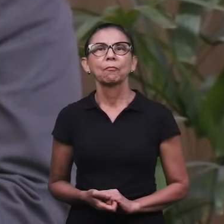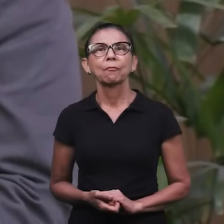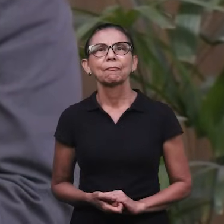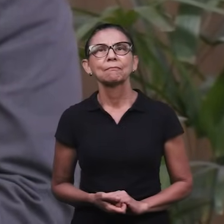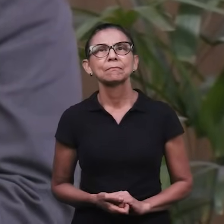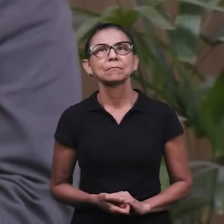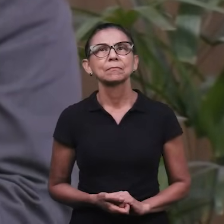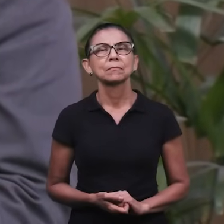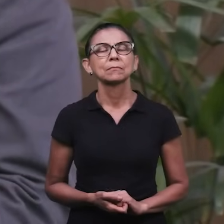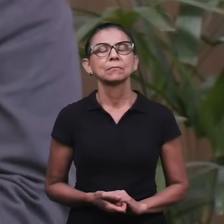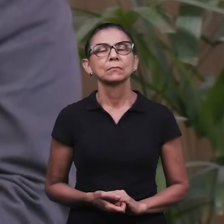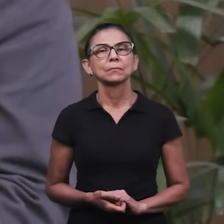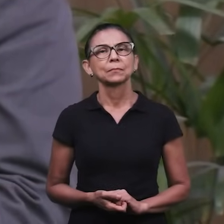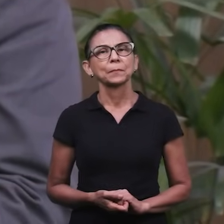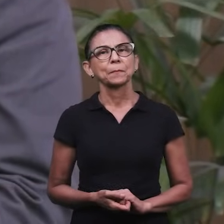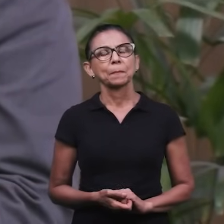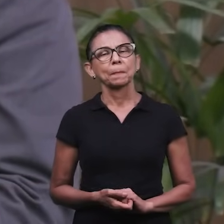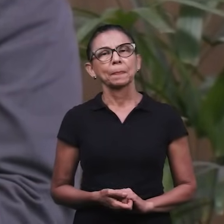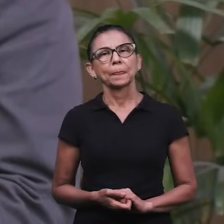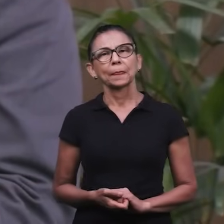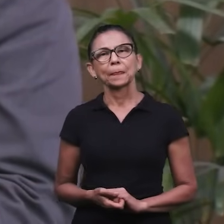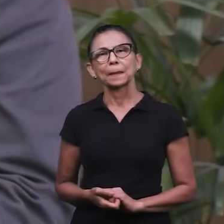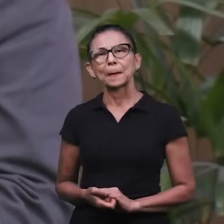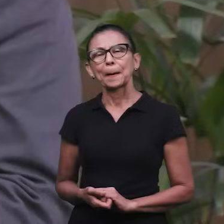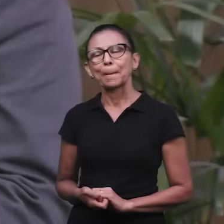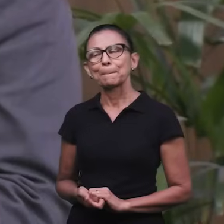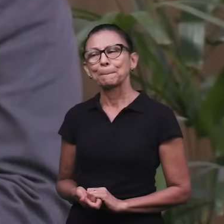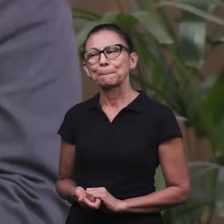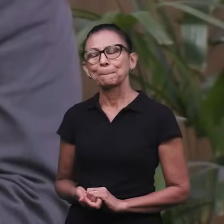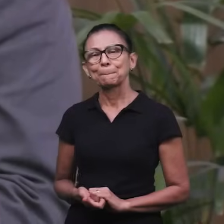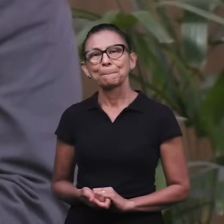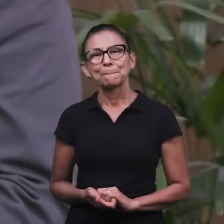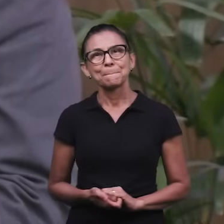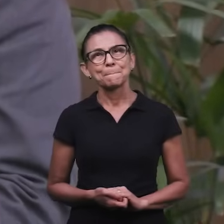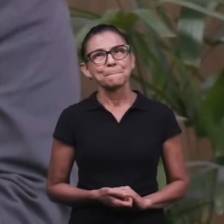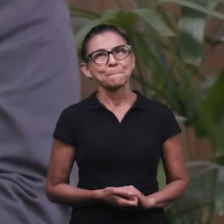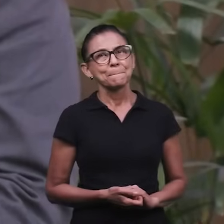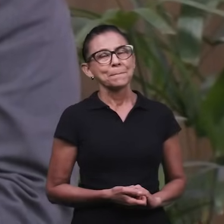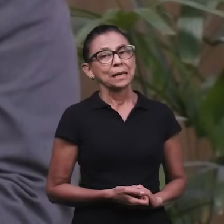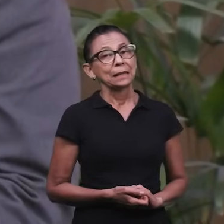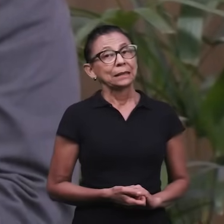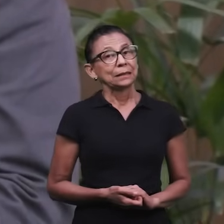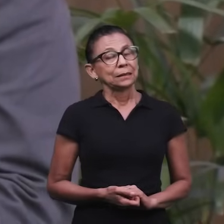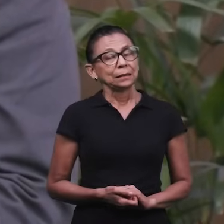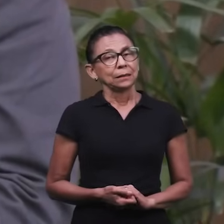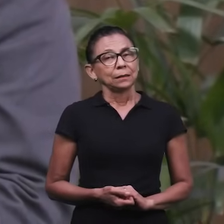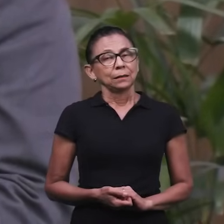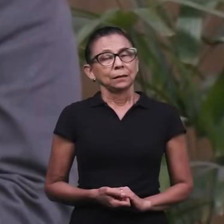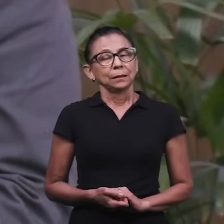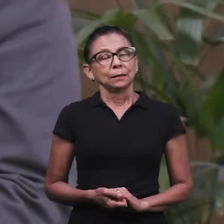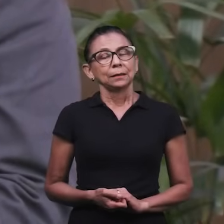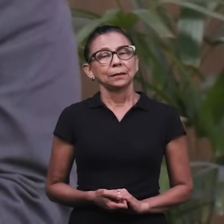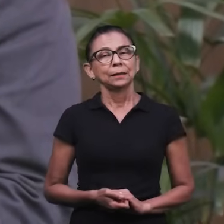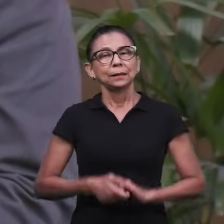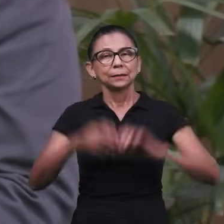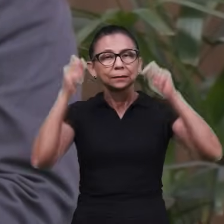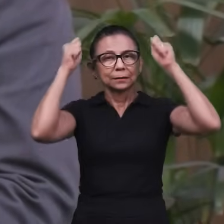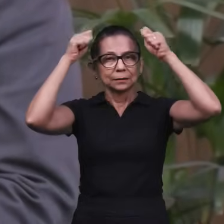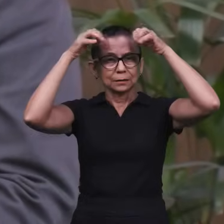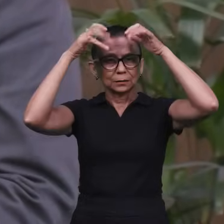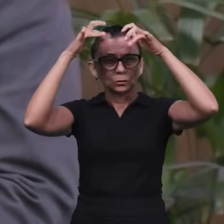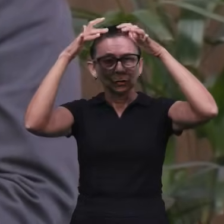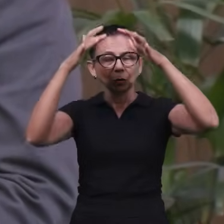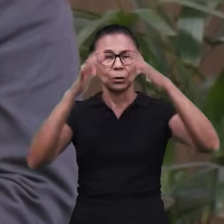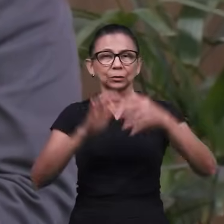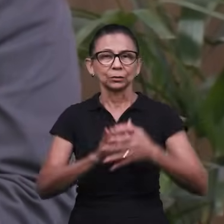Por que esse transtorno ele é um desafio para os educadores com relação ao processo de